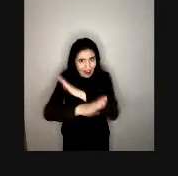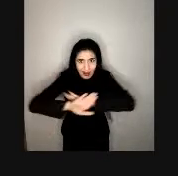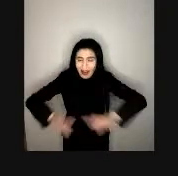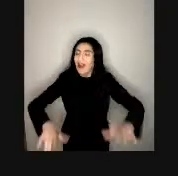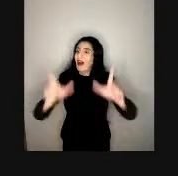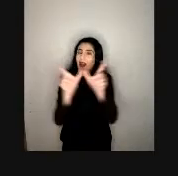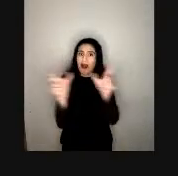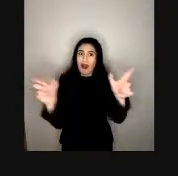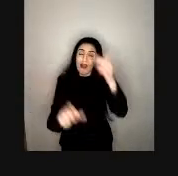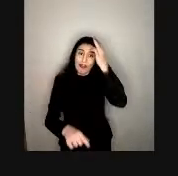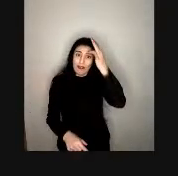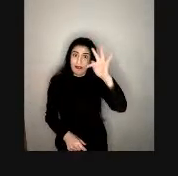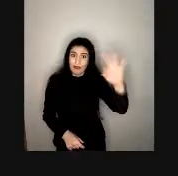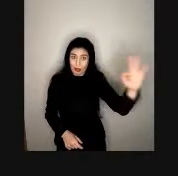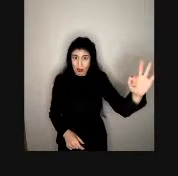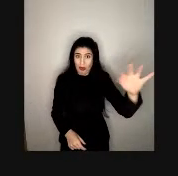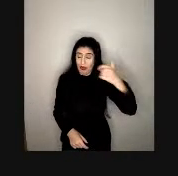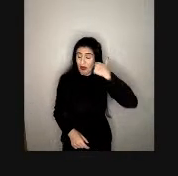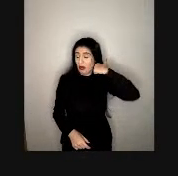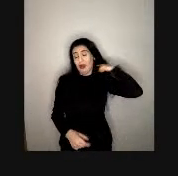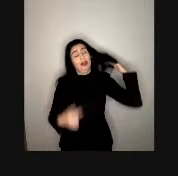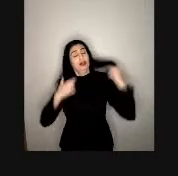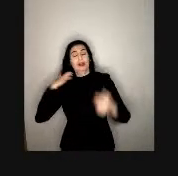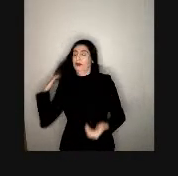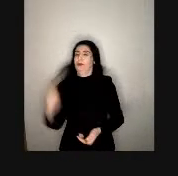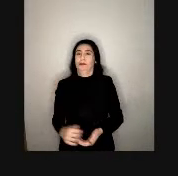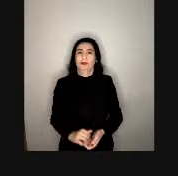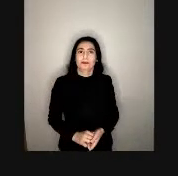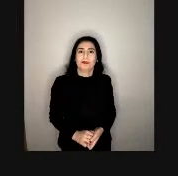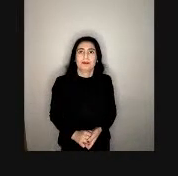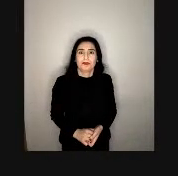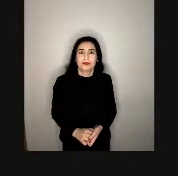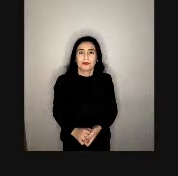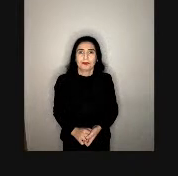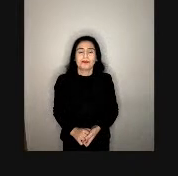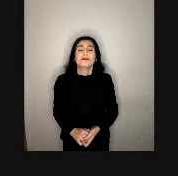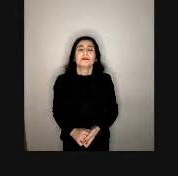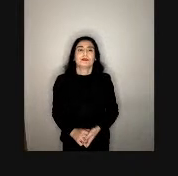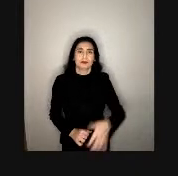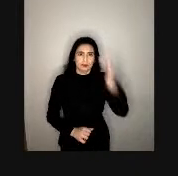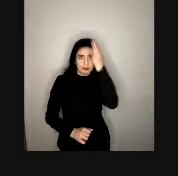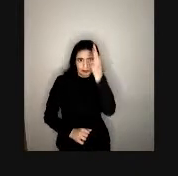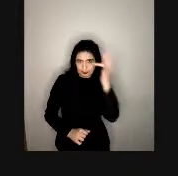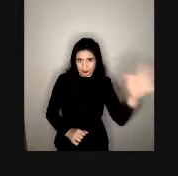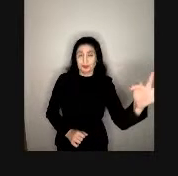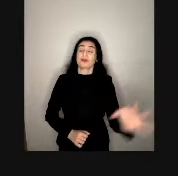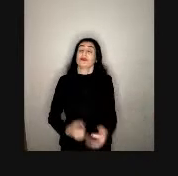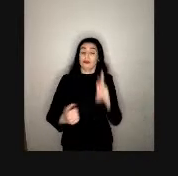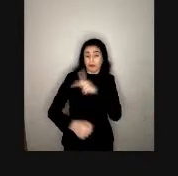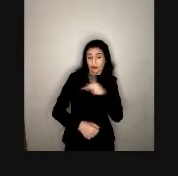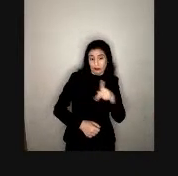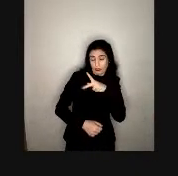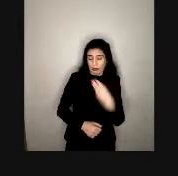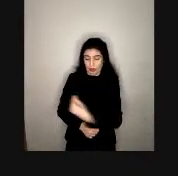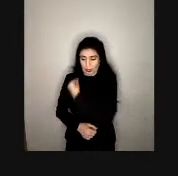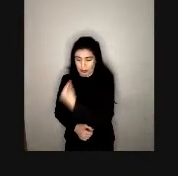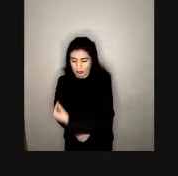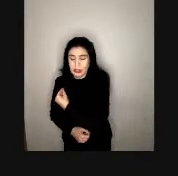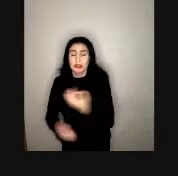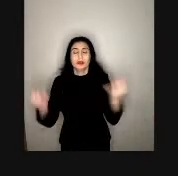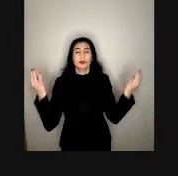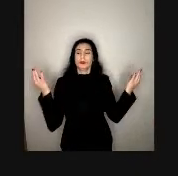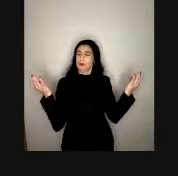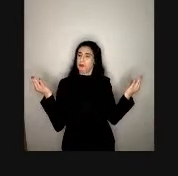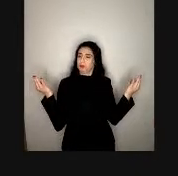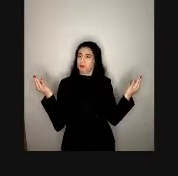desse filósofo Daisaku Ikeda, que é nosso mestre da vida, né? Mas independentemente de ser budista, qualquer